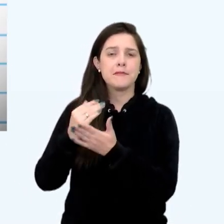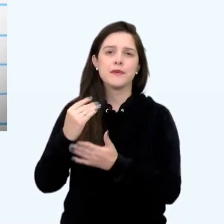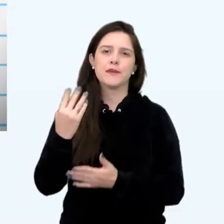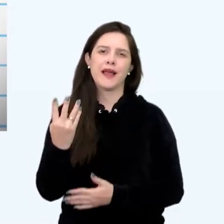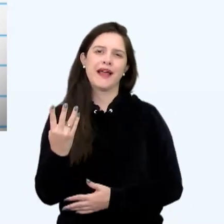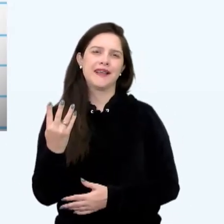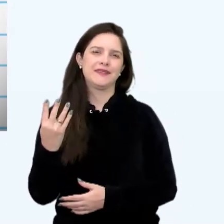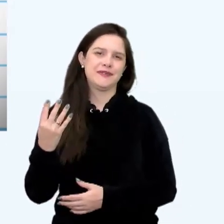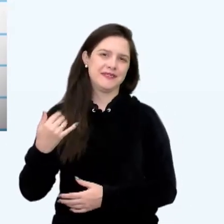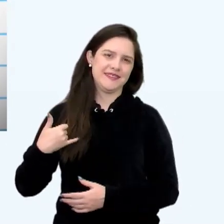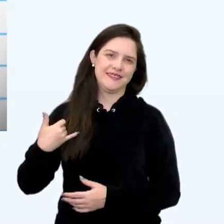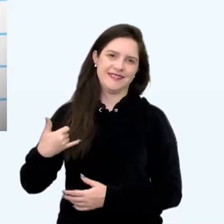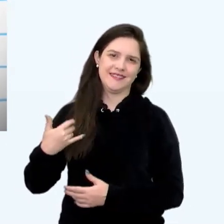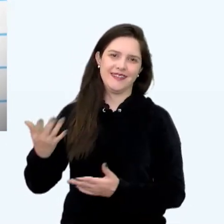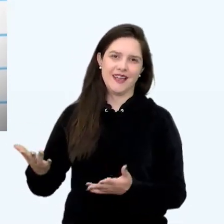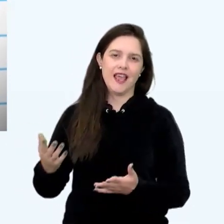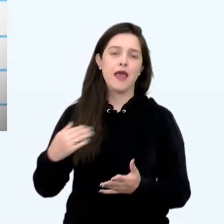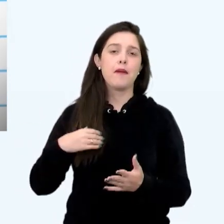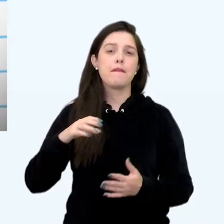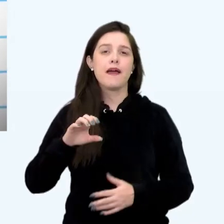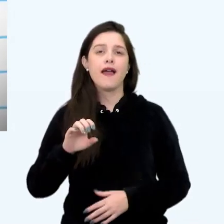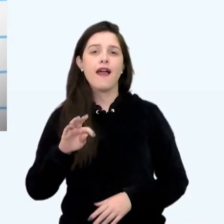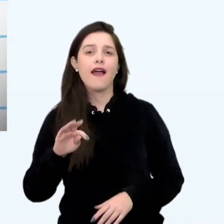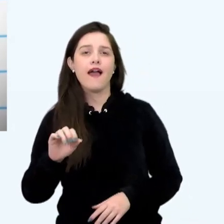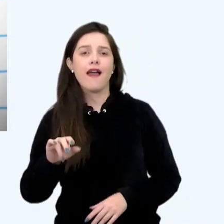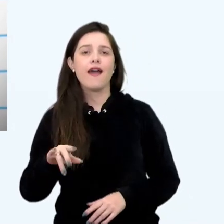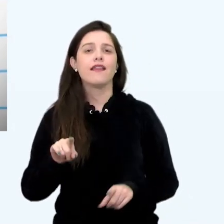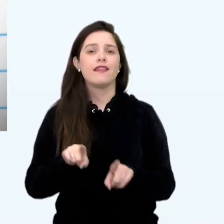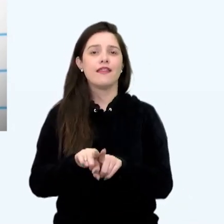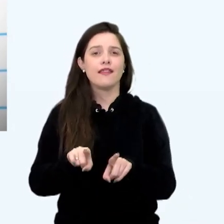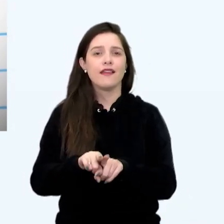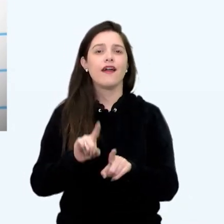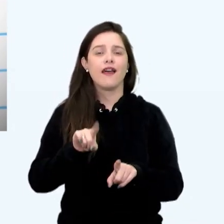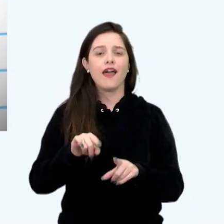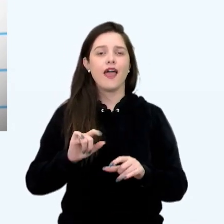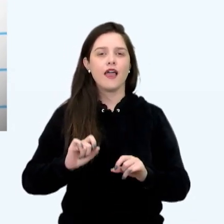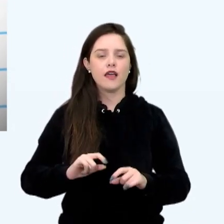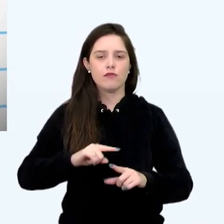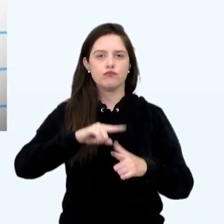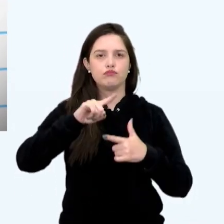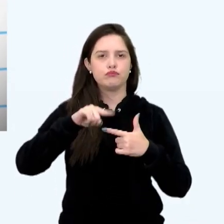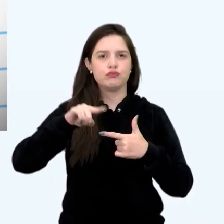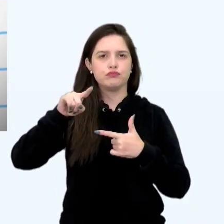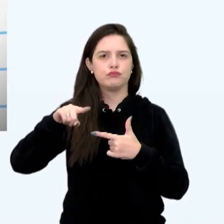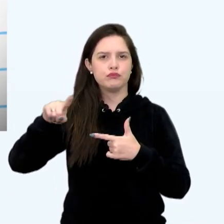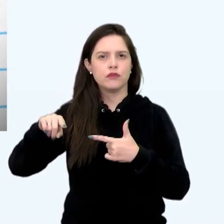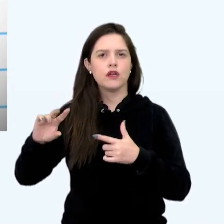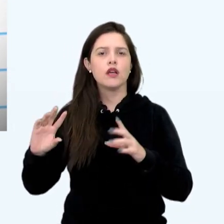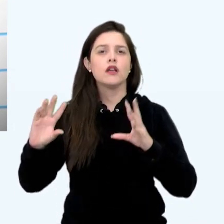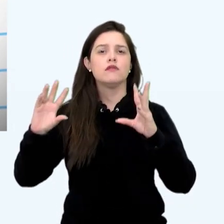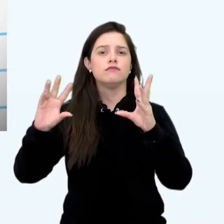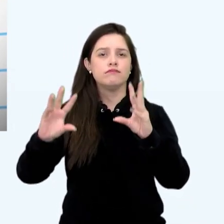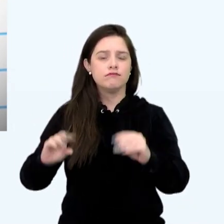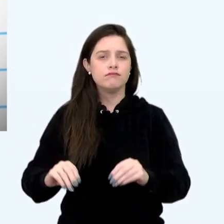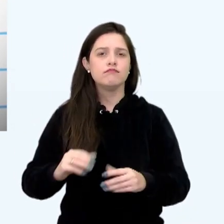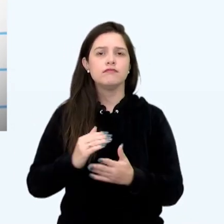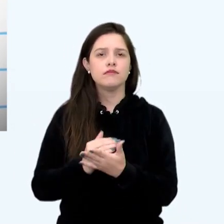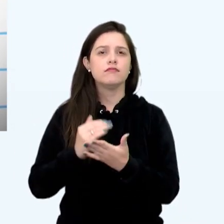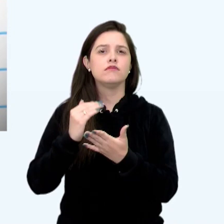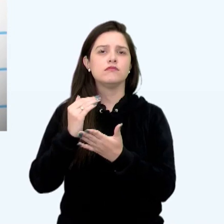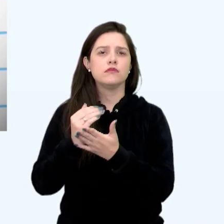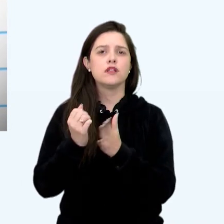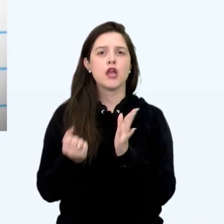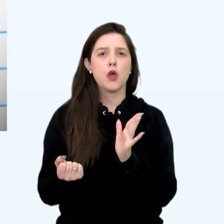idade. Nossa pirâmide etária desse período ilustra bem porque esse tipo de gráfico tem esse nome. Possui uma base bem larga e um